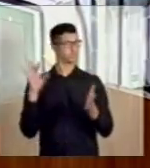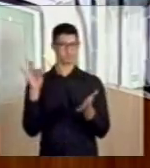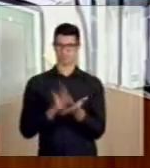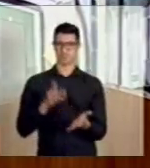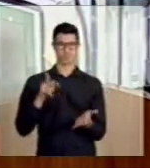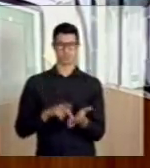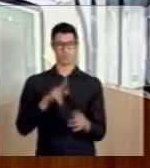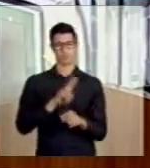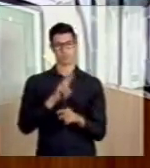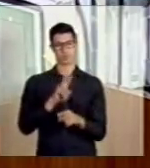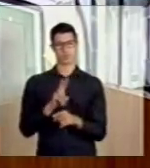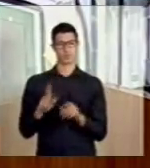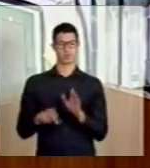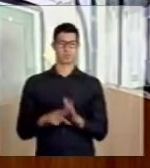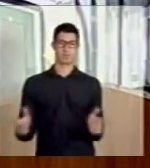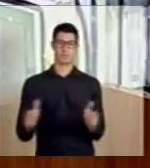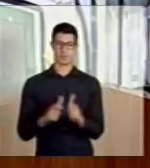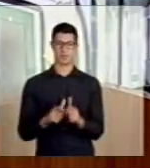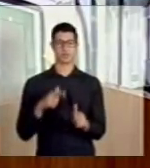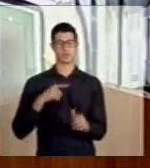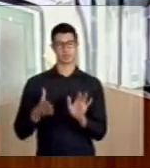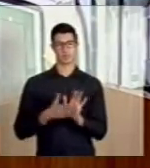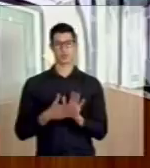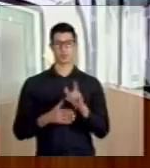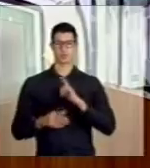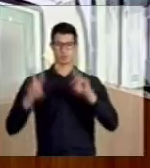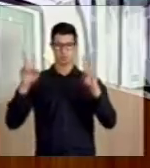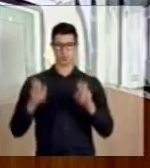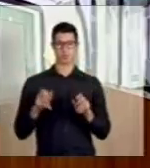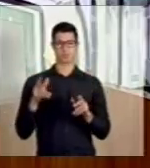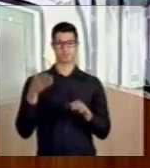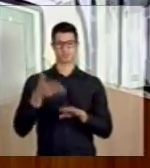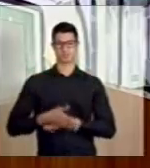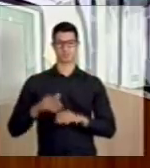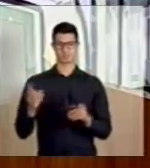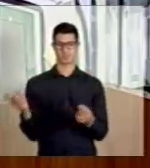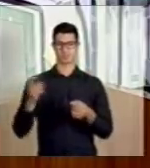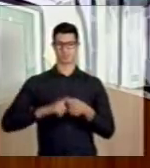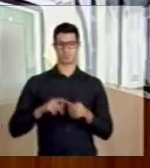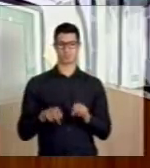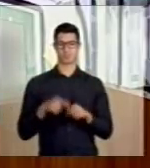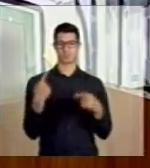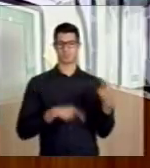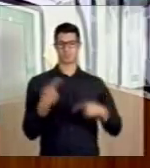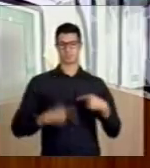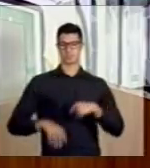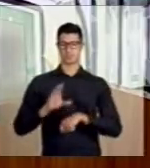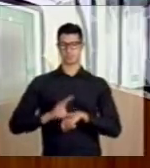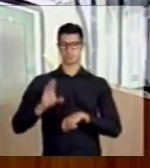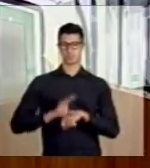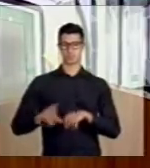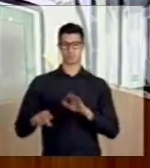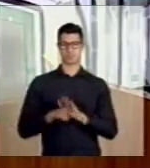efetiva proteção às minorias. Trata-se de tema que, intimamente associado ao debate